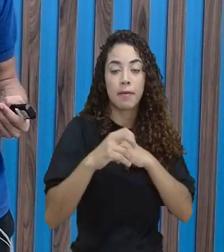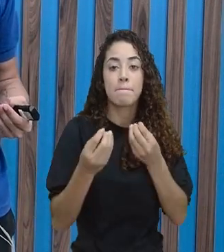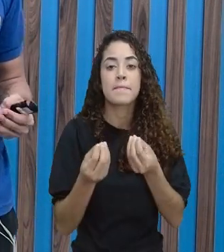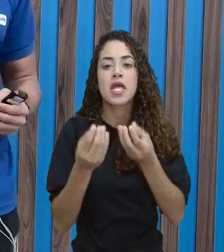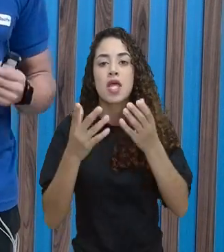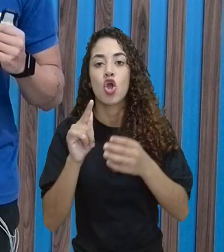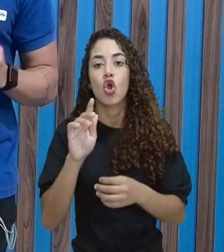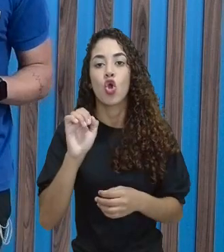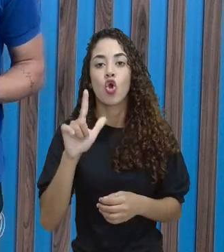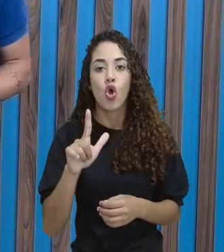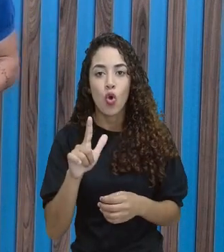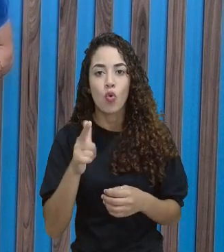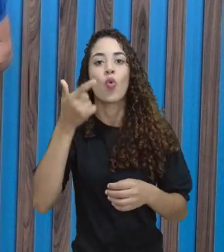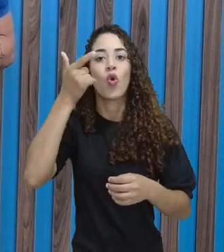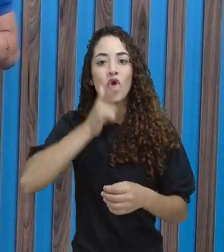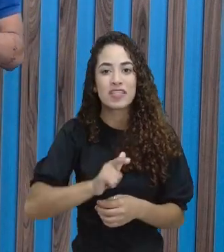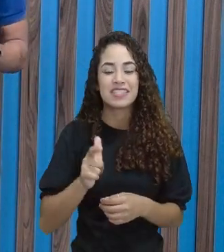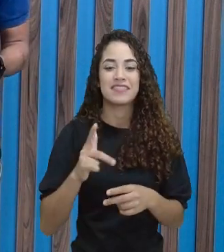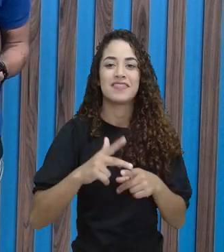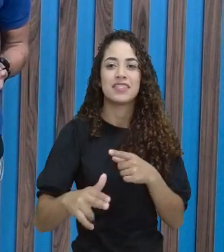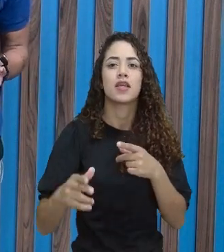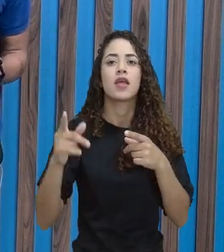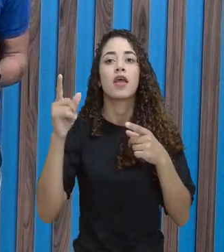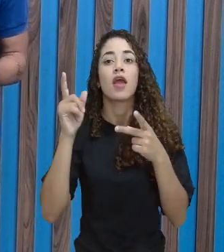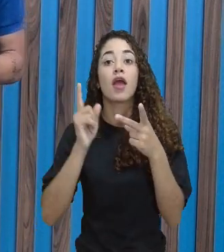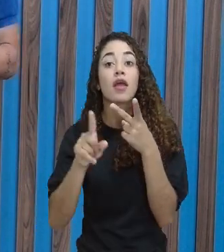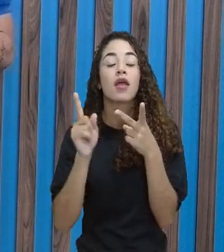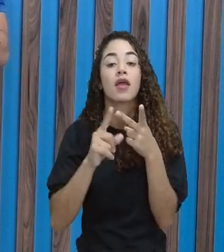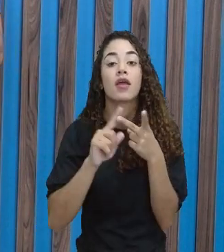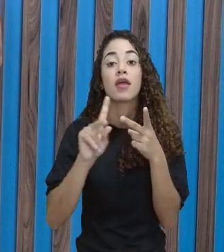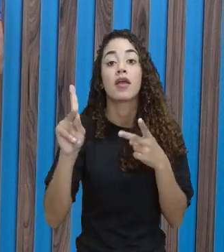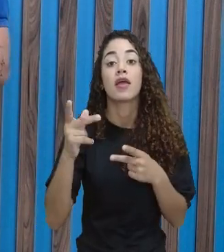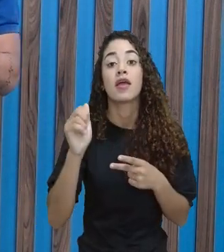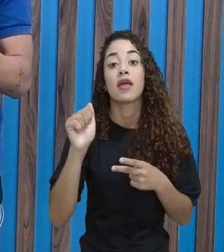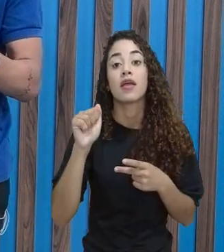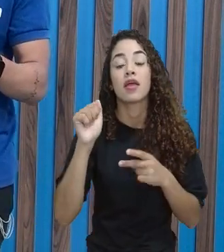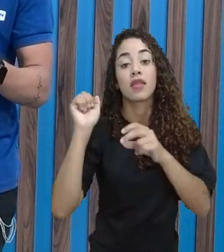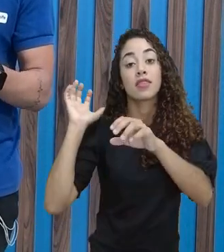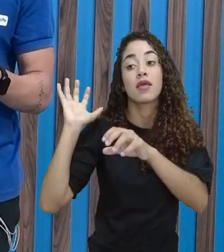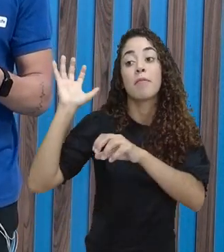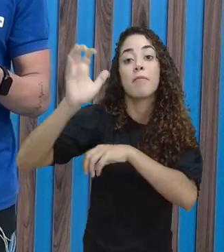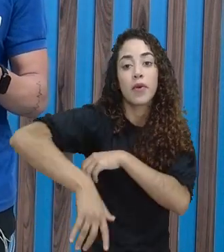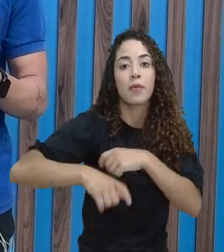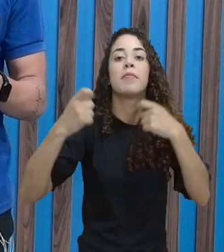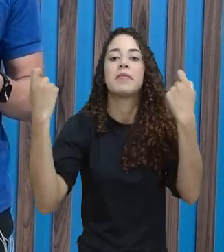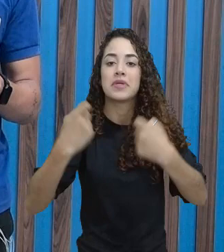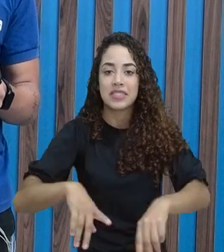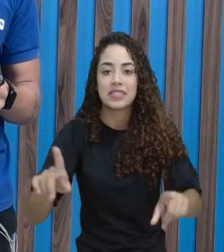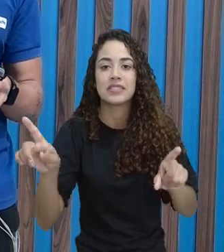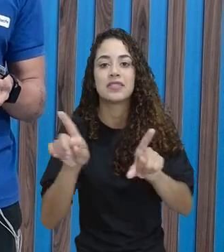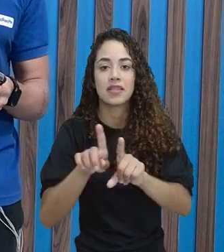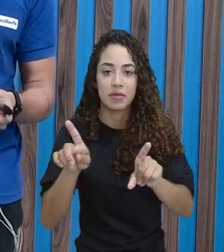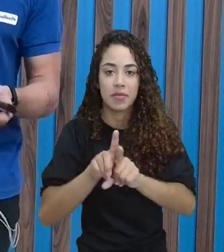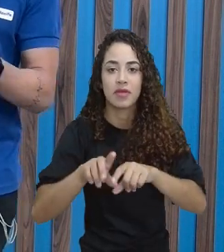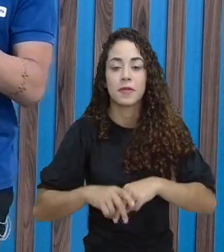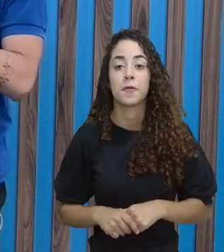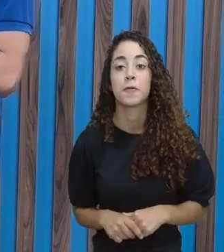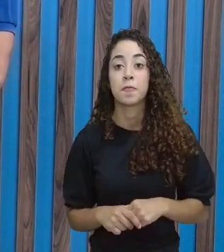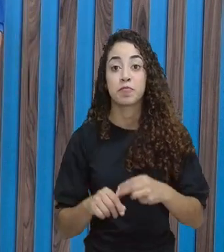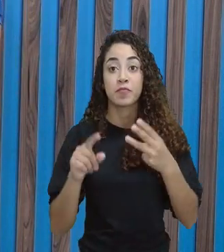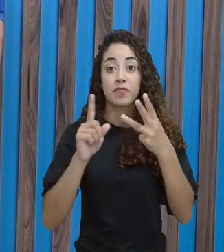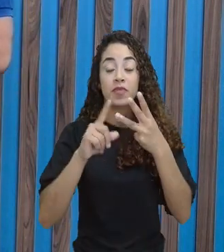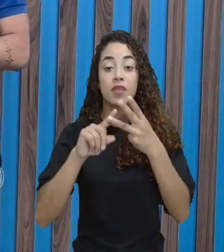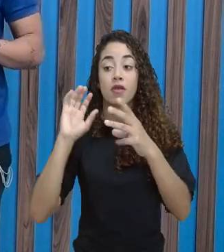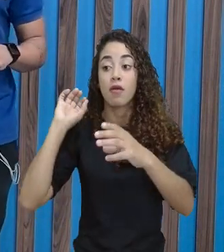gol. No handebol, vocês não precisam invadir a área do adversário para marcar um gol. No